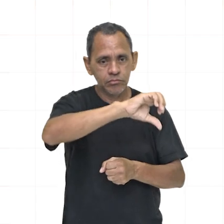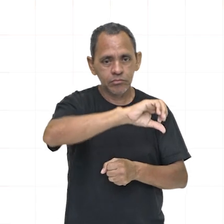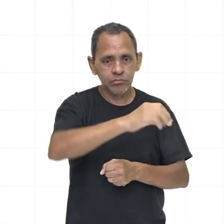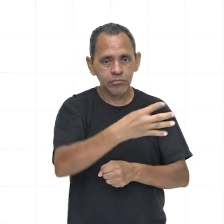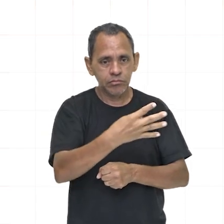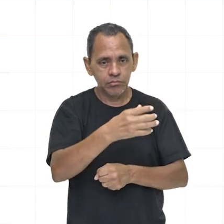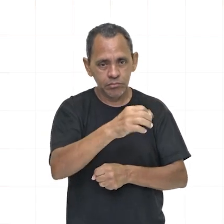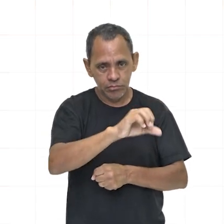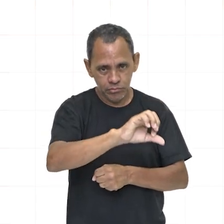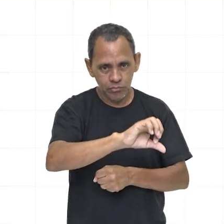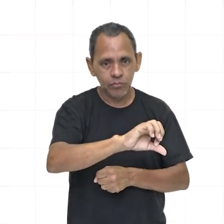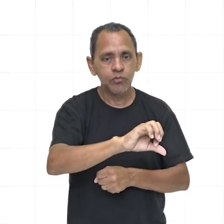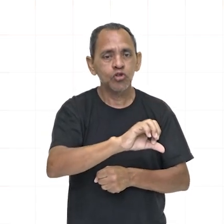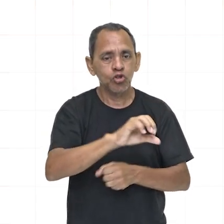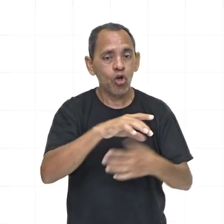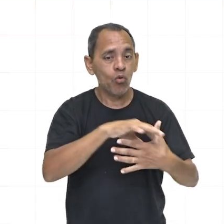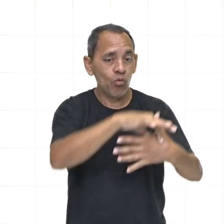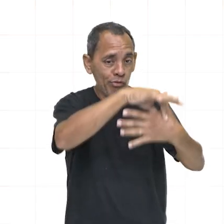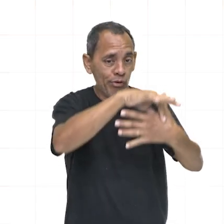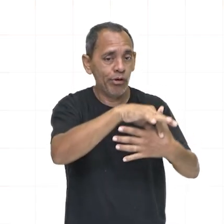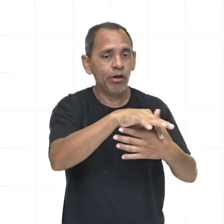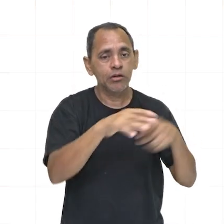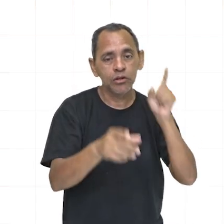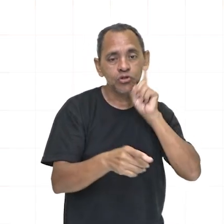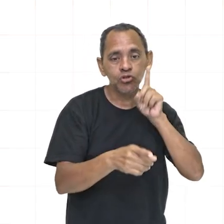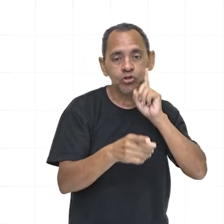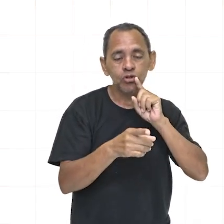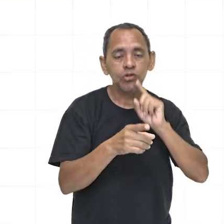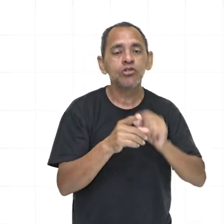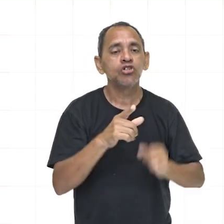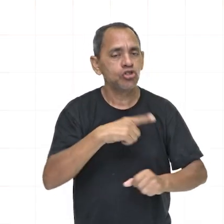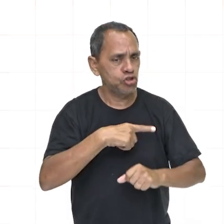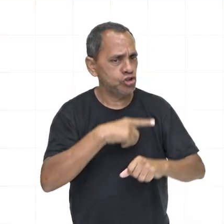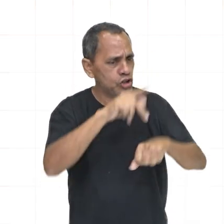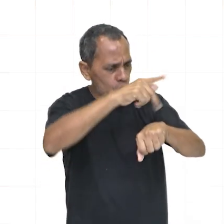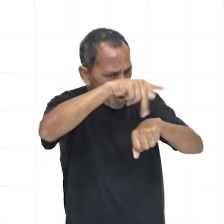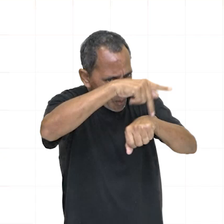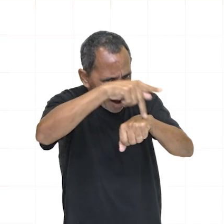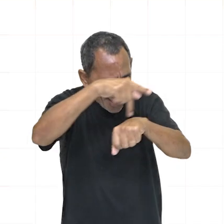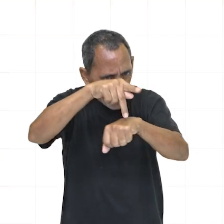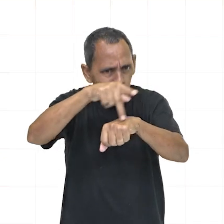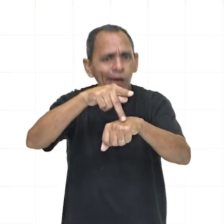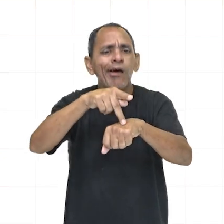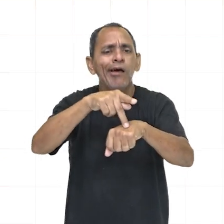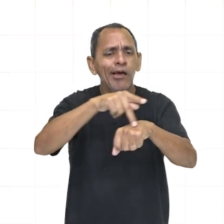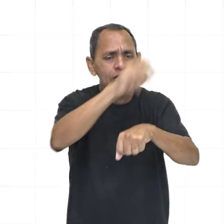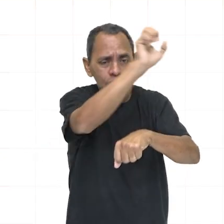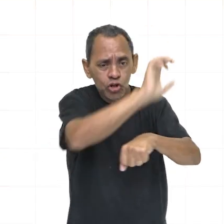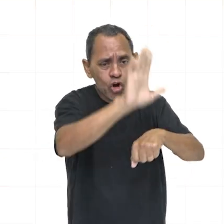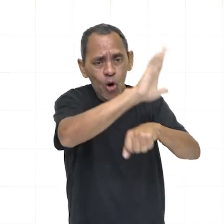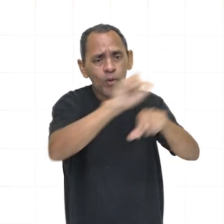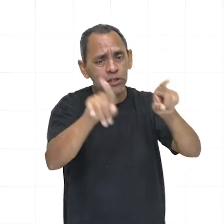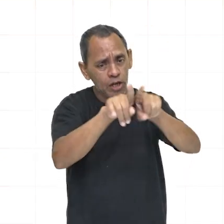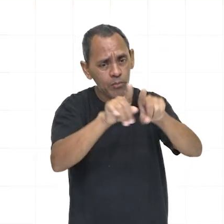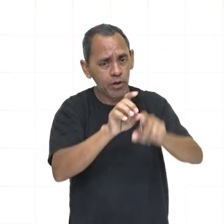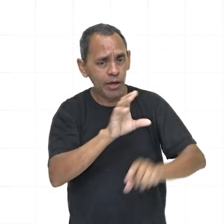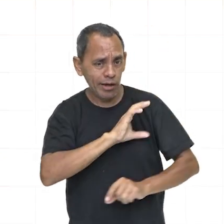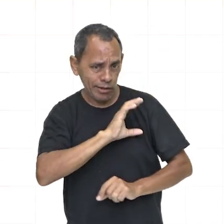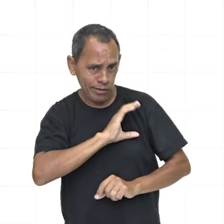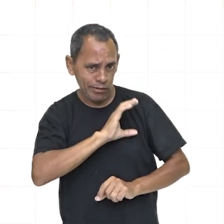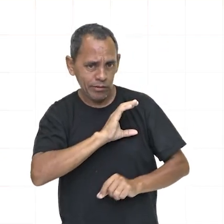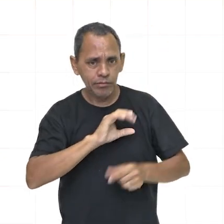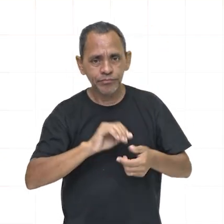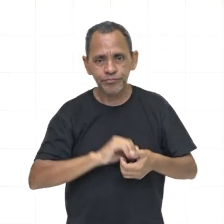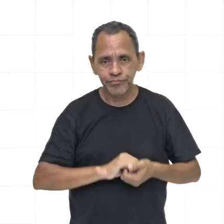contava com diversos países europeus e o Canadá. Tem um detalhe interessante sobre o Atlântico Norte,